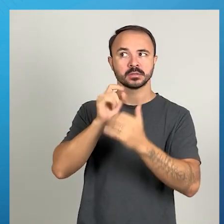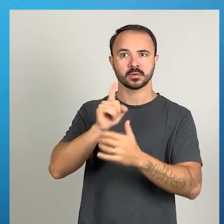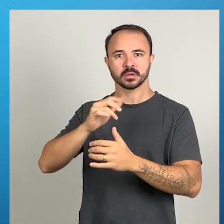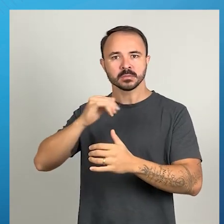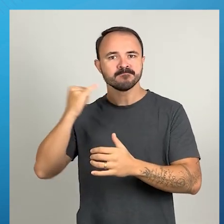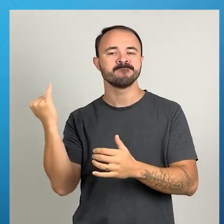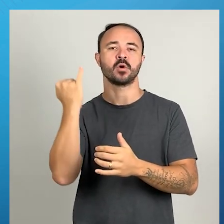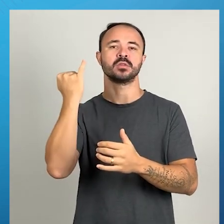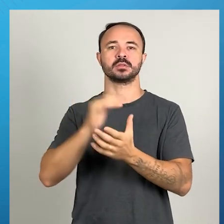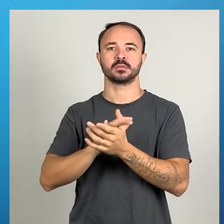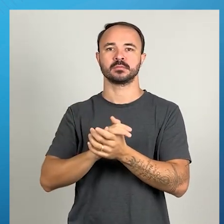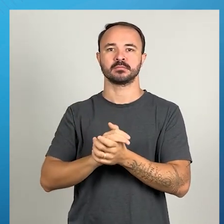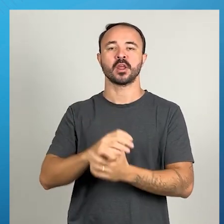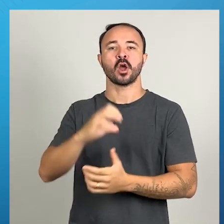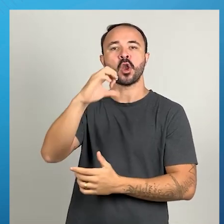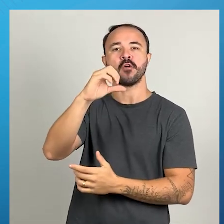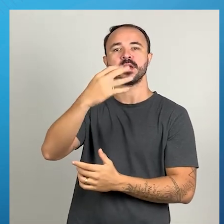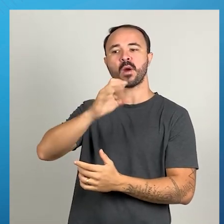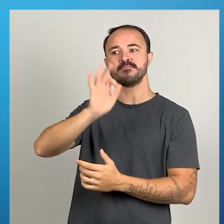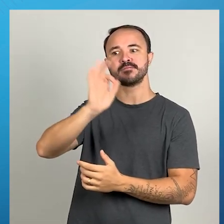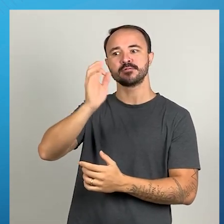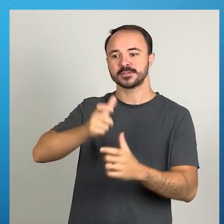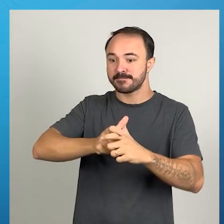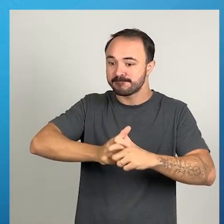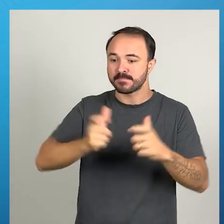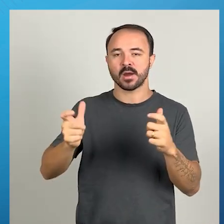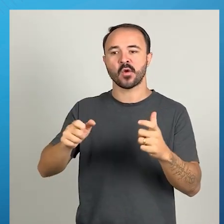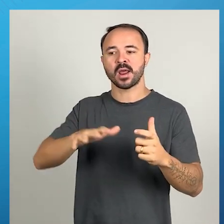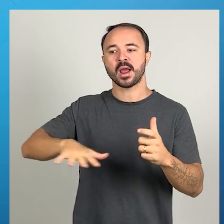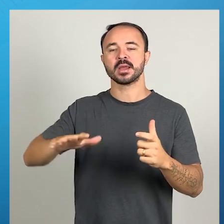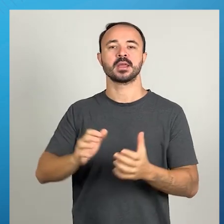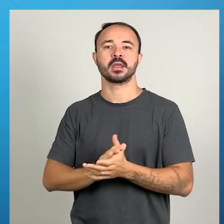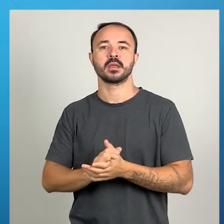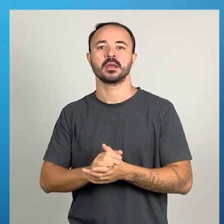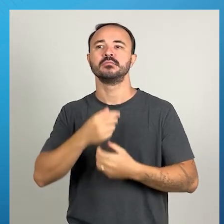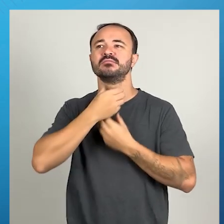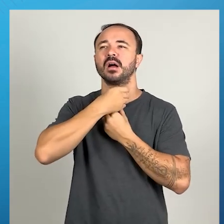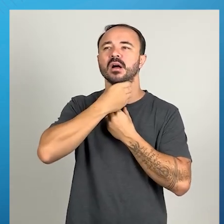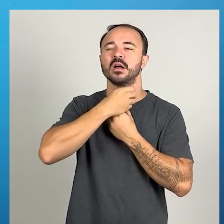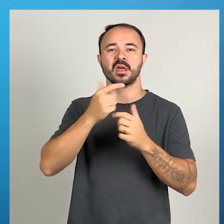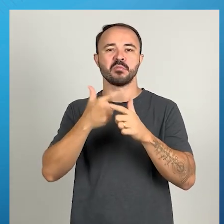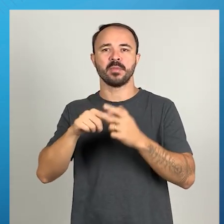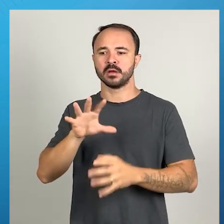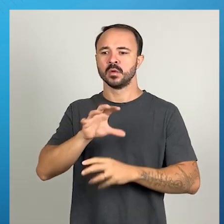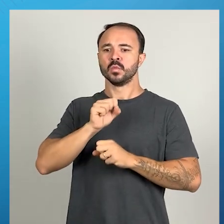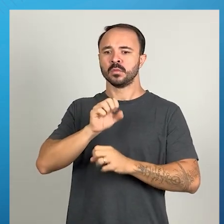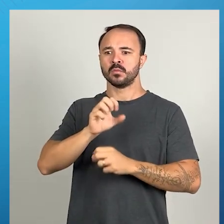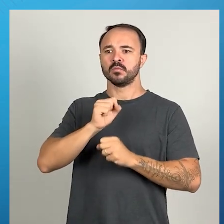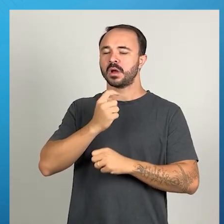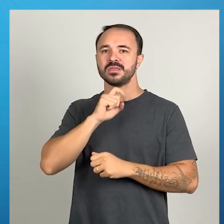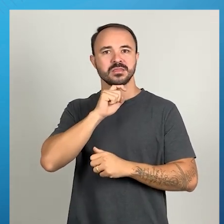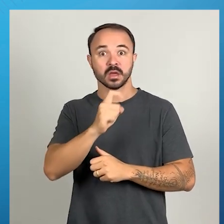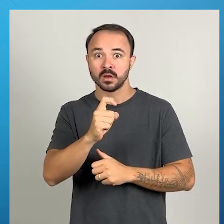diz que mais de 94% dos casos de asfixia por engasgo ocorrem em crianças menores de 7 anos.